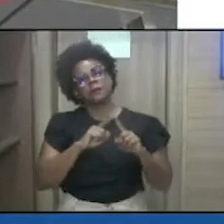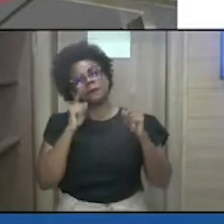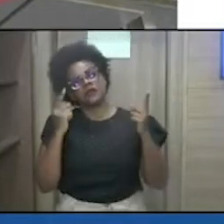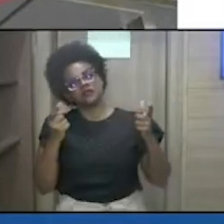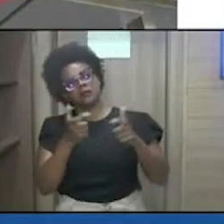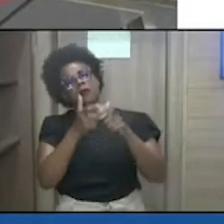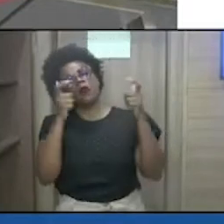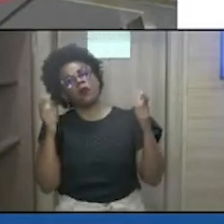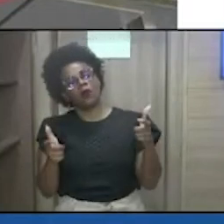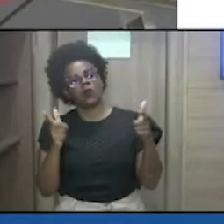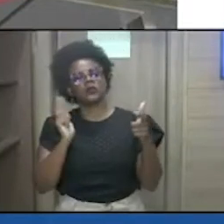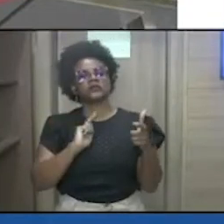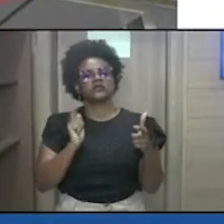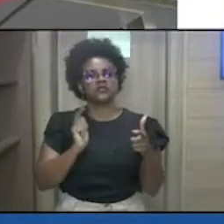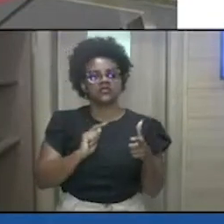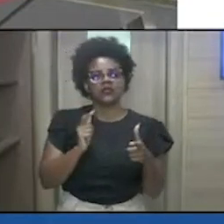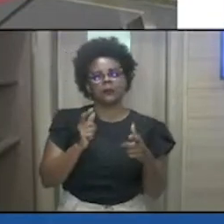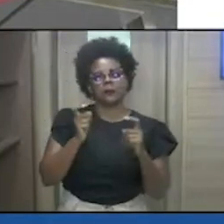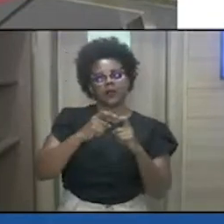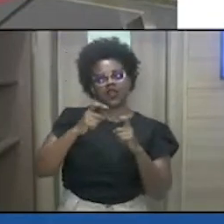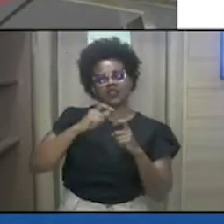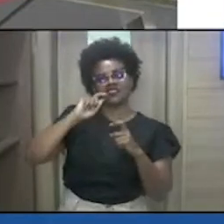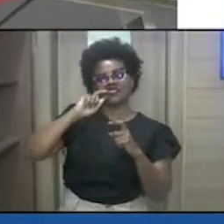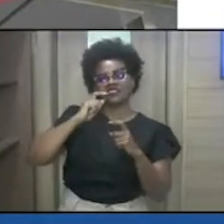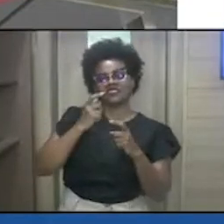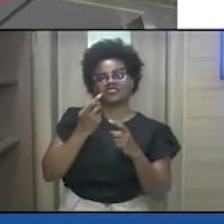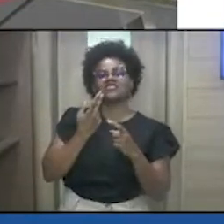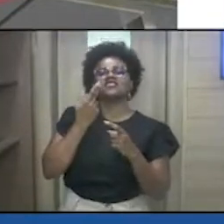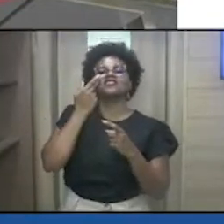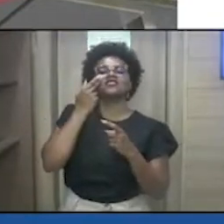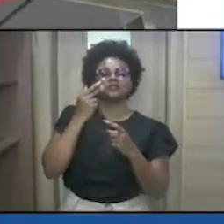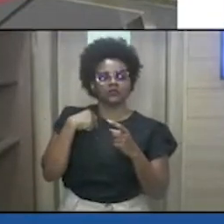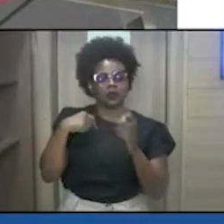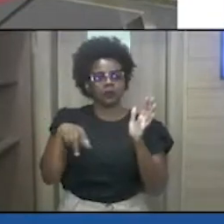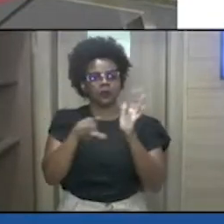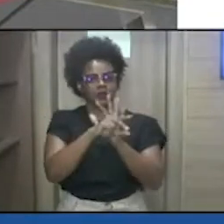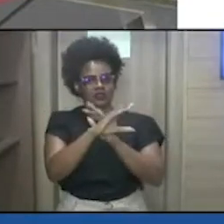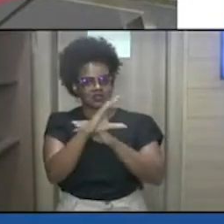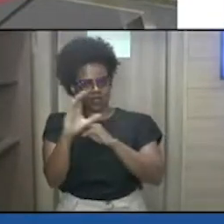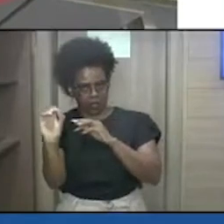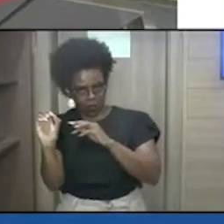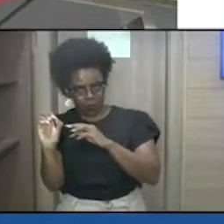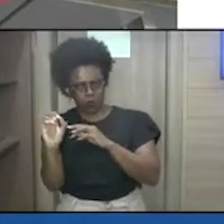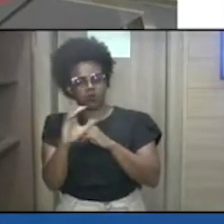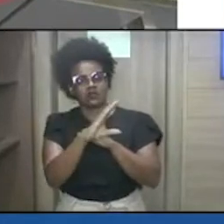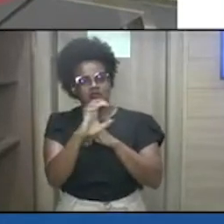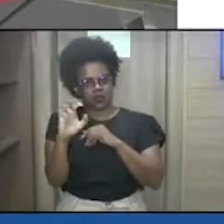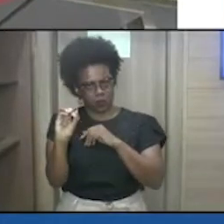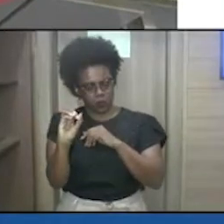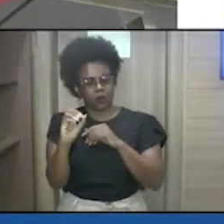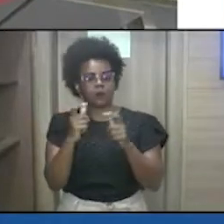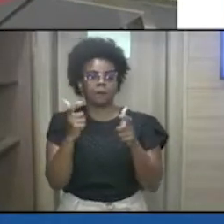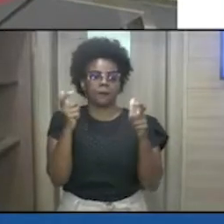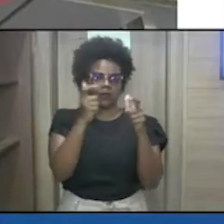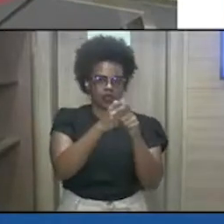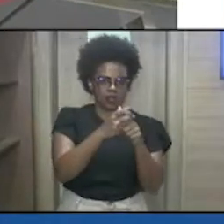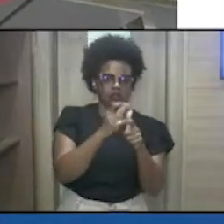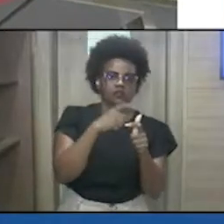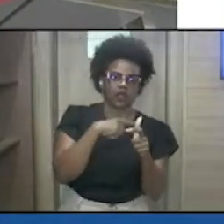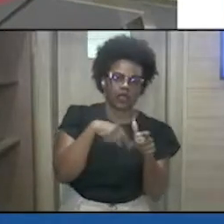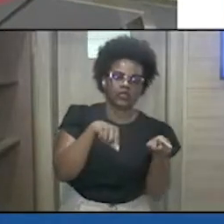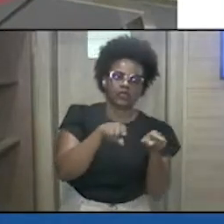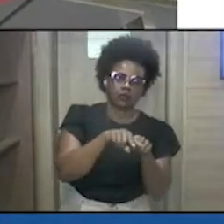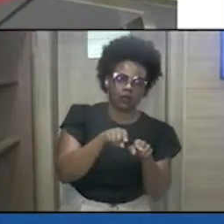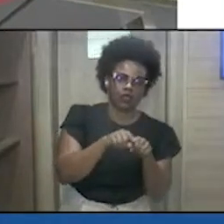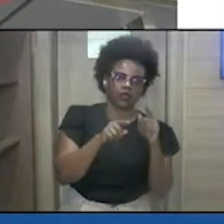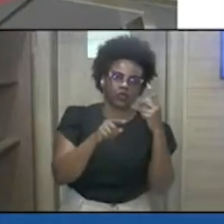parte é feita pelo cirurgião dentista do CEL, né, da atenção especializada. Uma pequena parte é composta também,